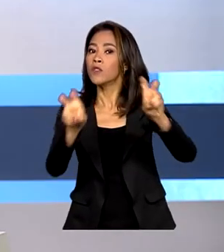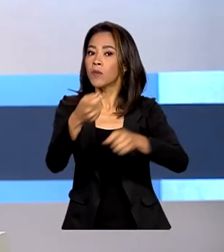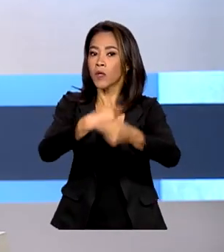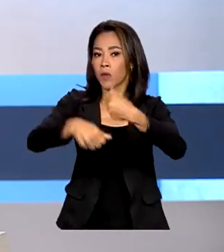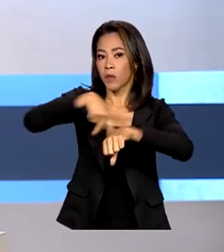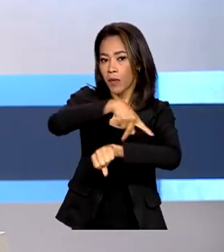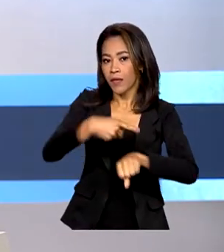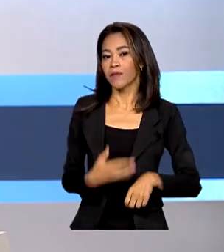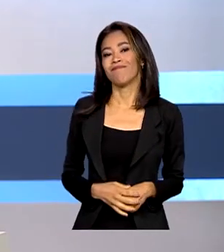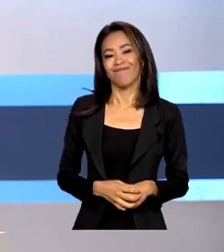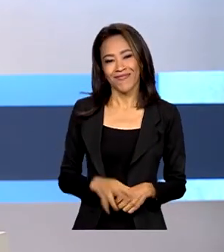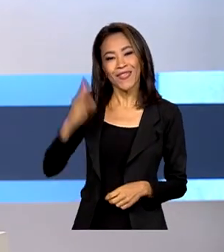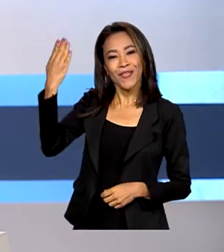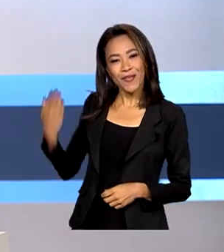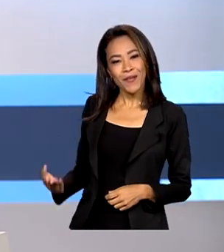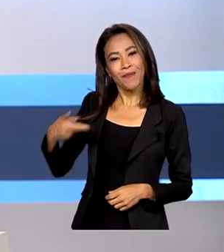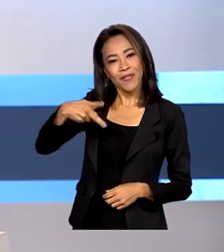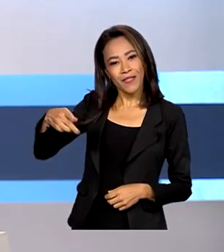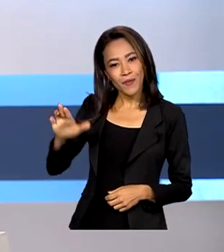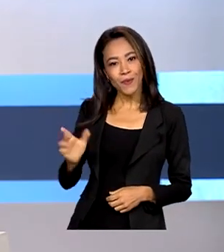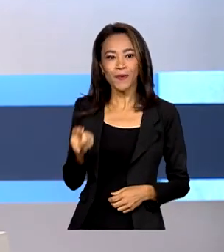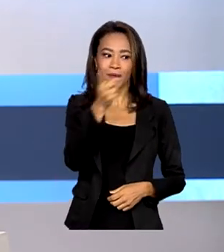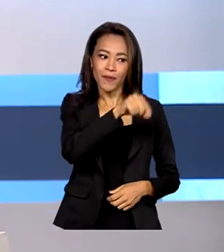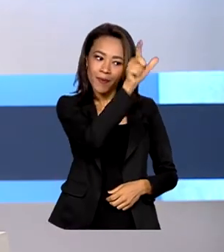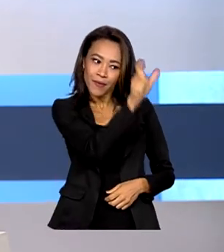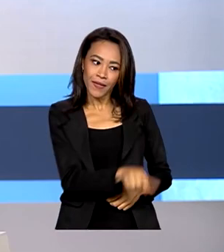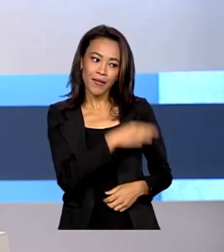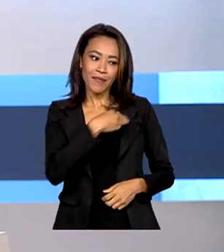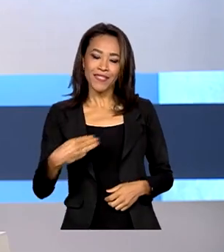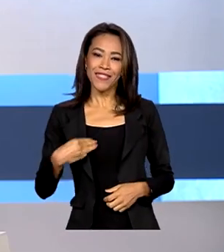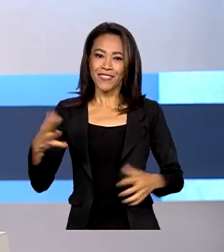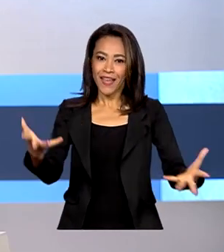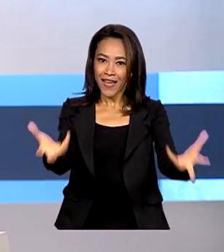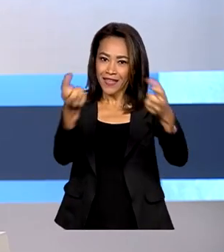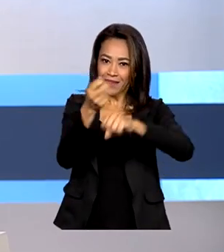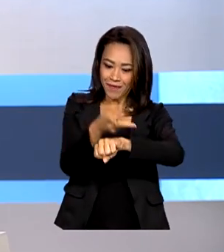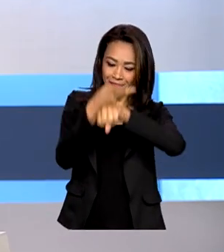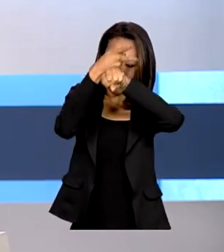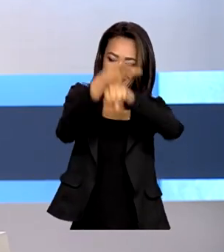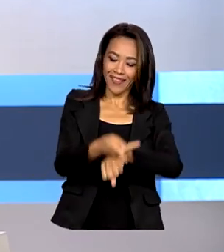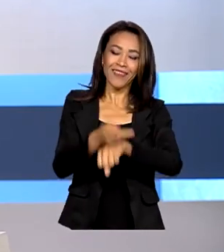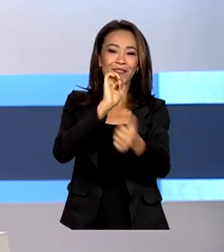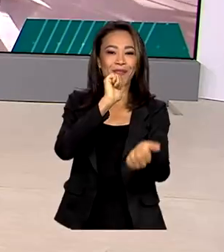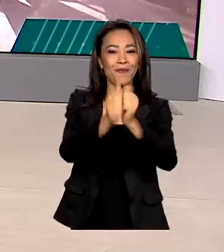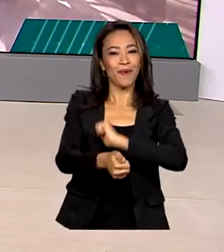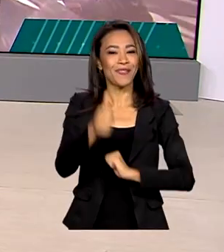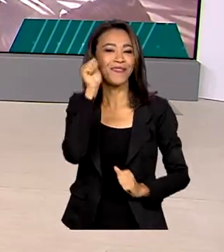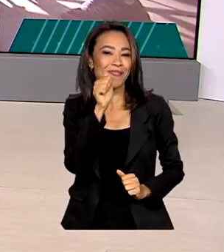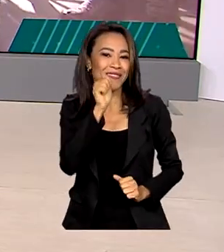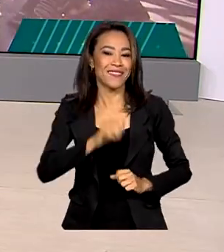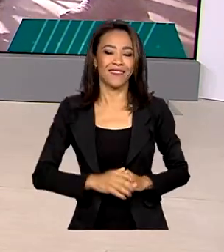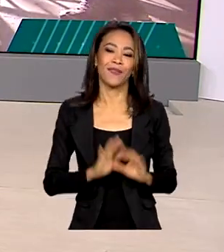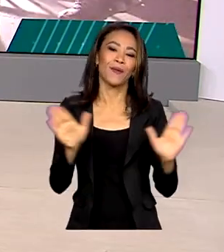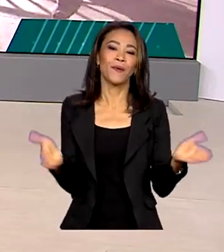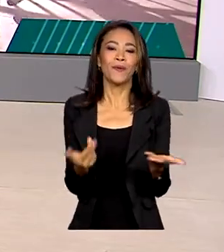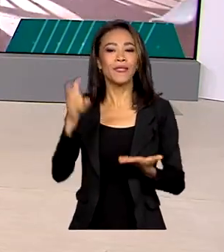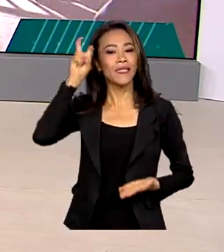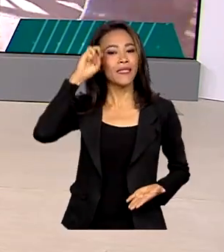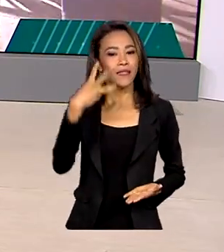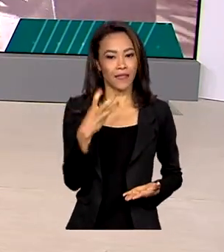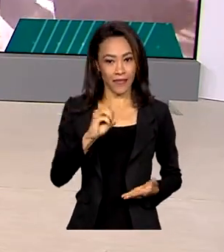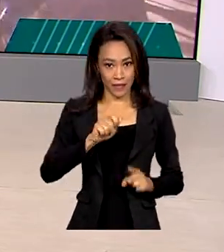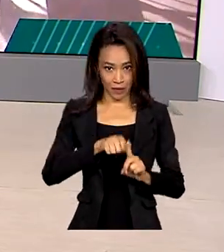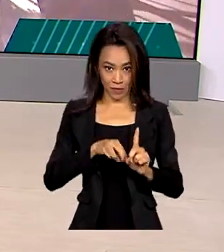E presidente Lula e ministra do Esporte recebem a taça da Copa do Mundo de Futebol Feminino. Quinta-feira, 30